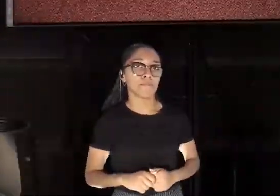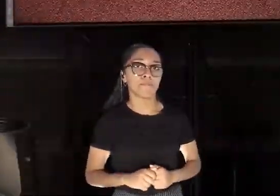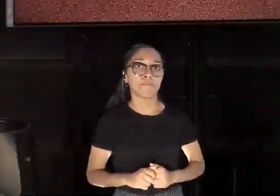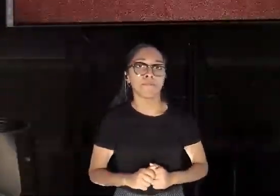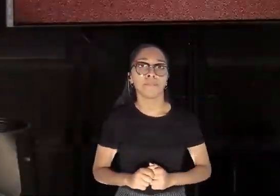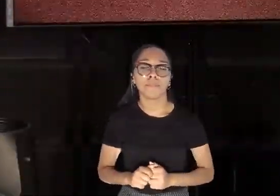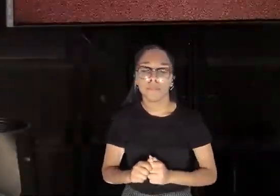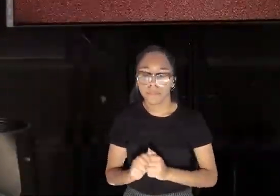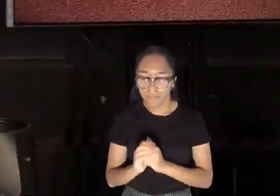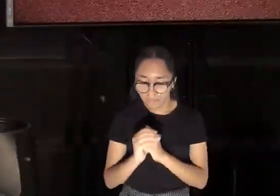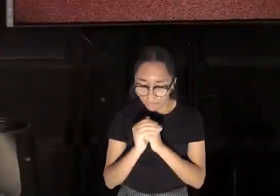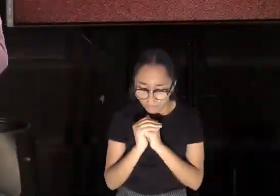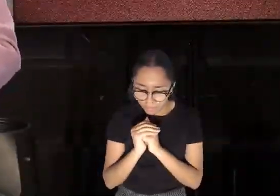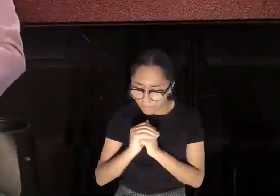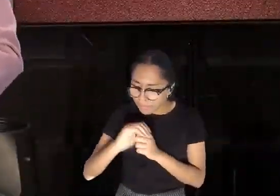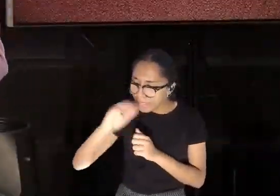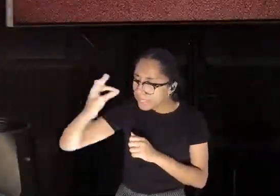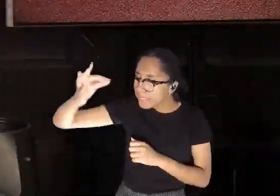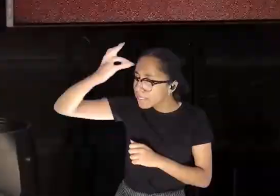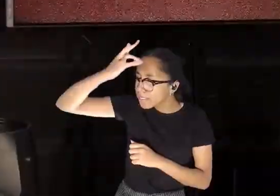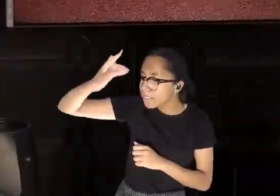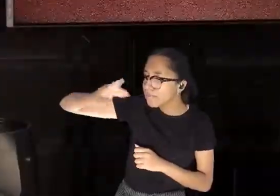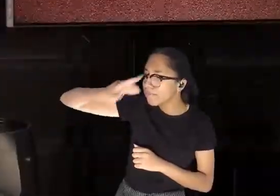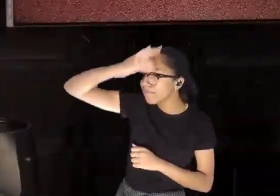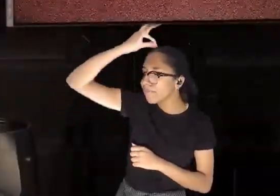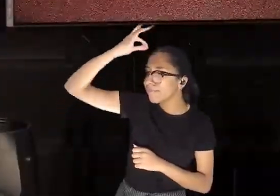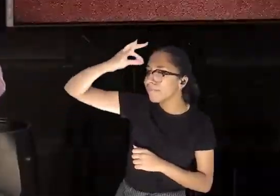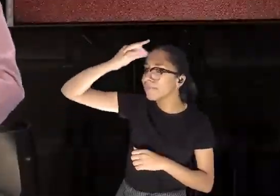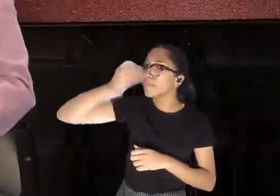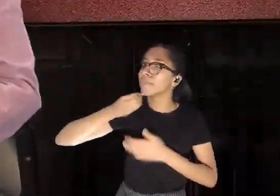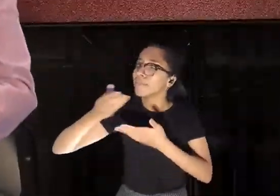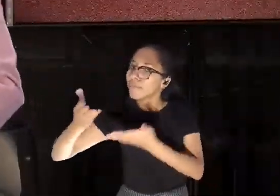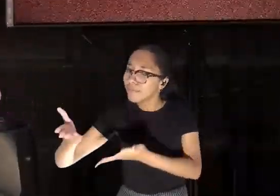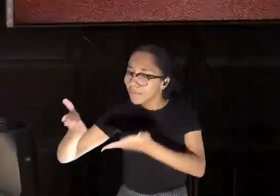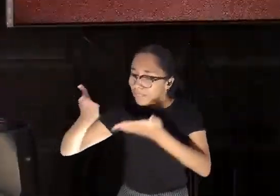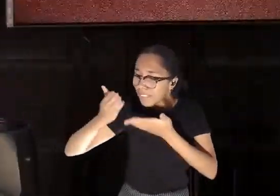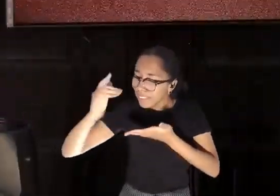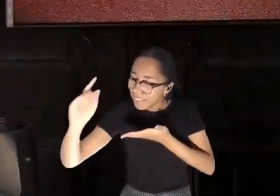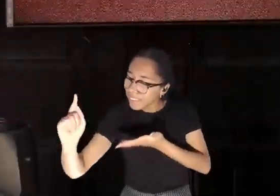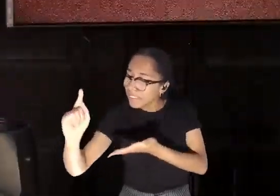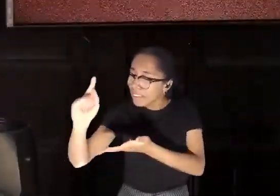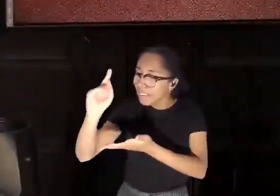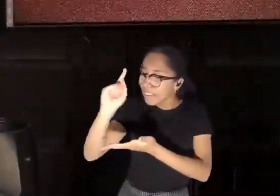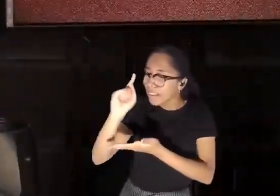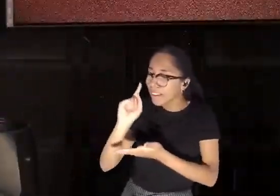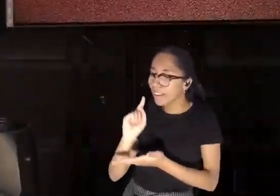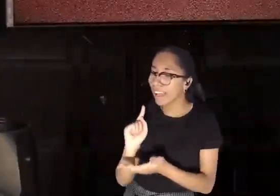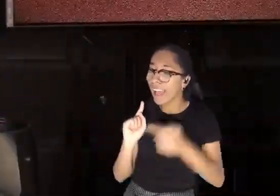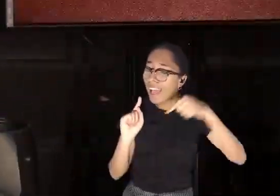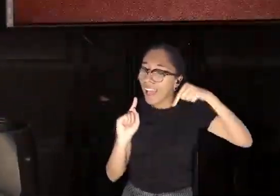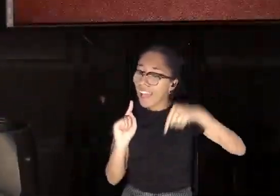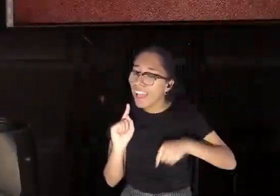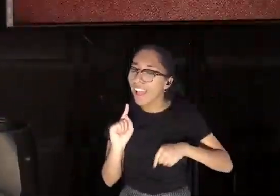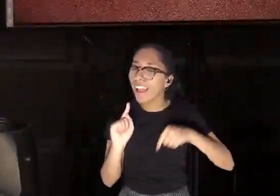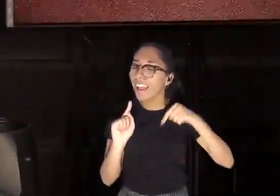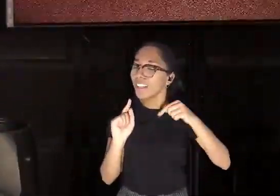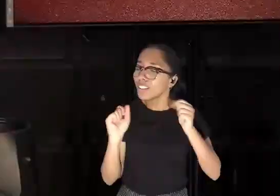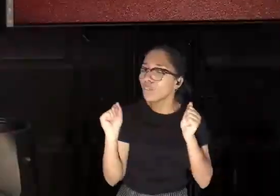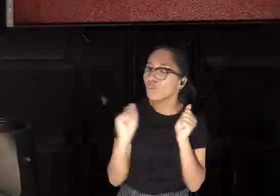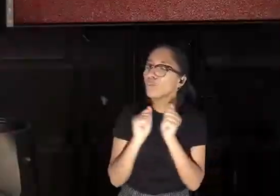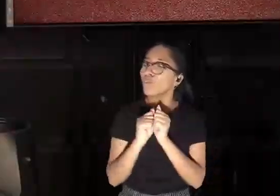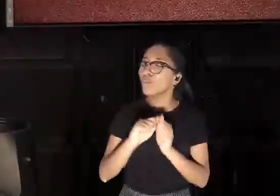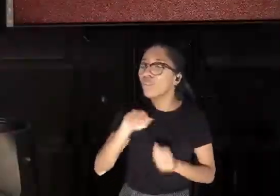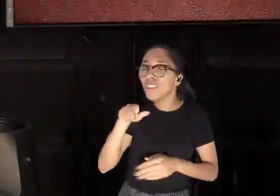tu és bem-vindo aqui, meu Pai. Tu és tão precioso. É o Senhor que traz o